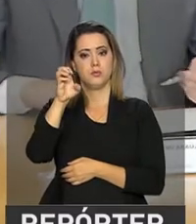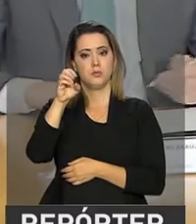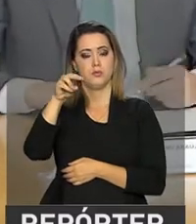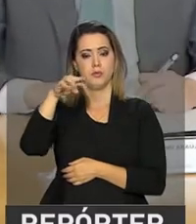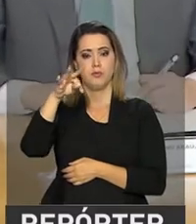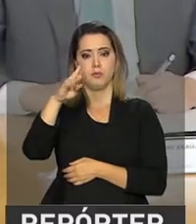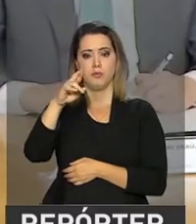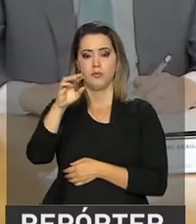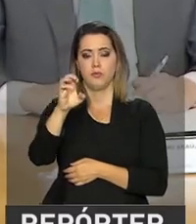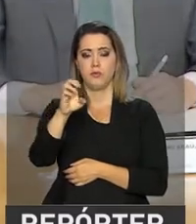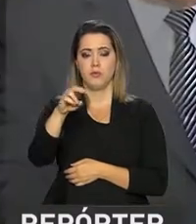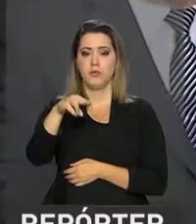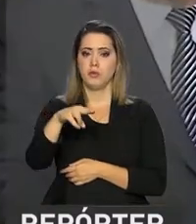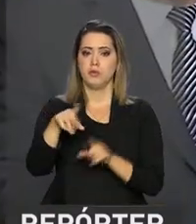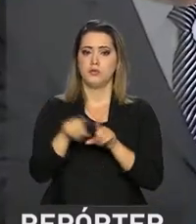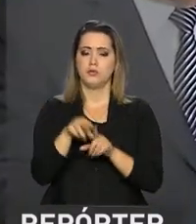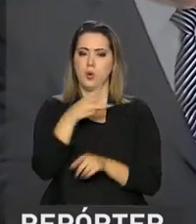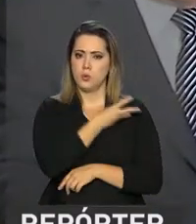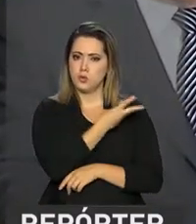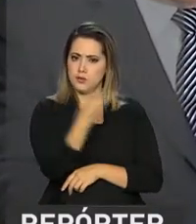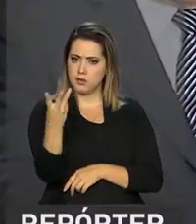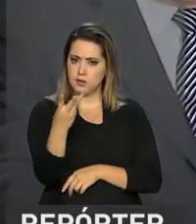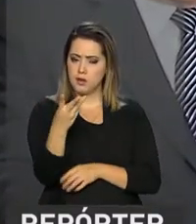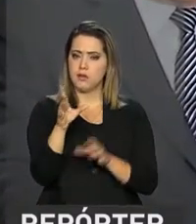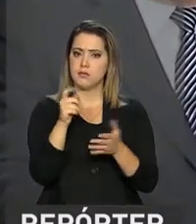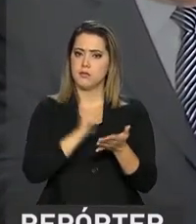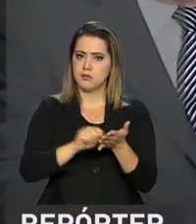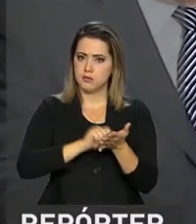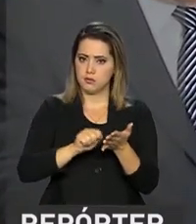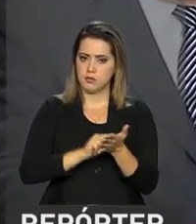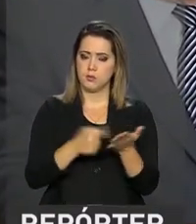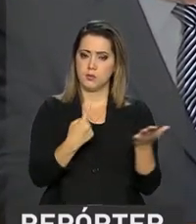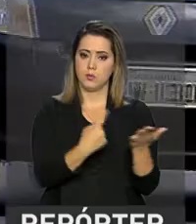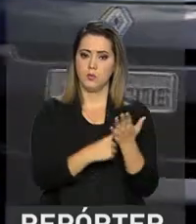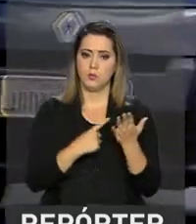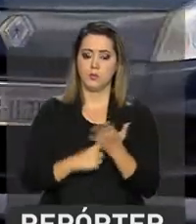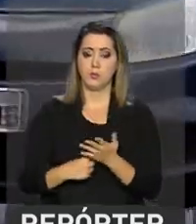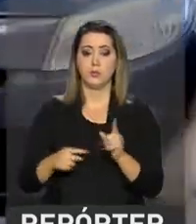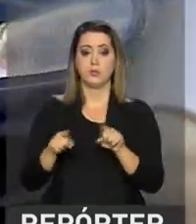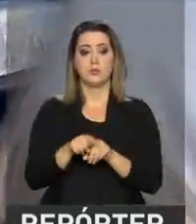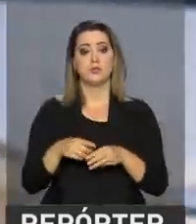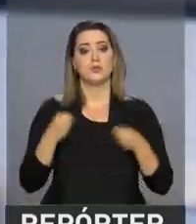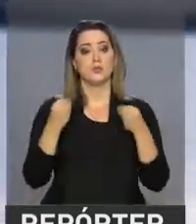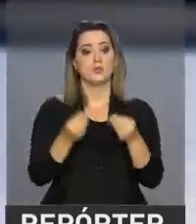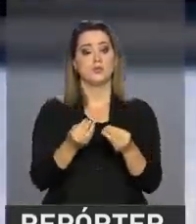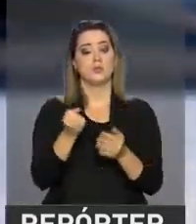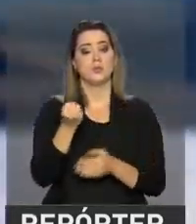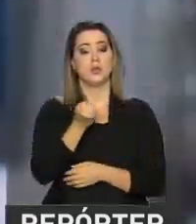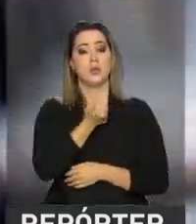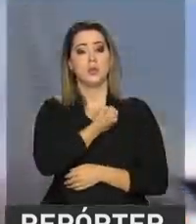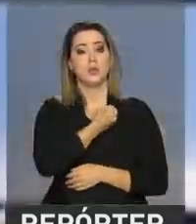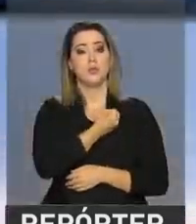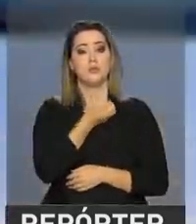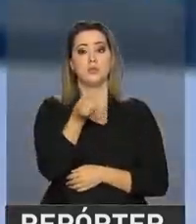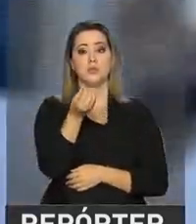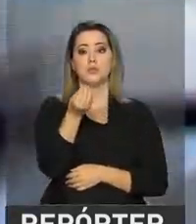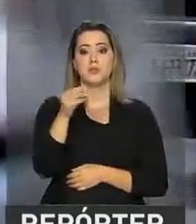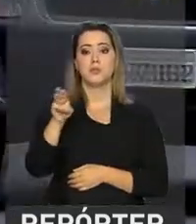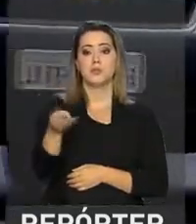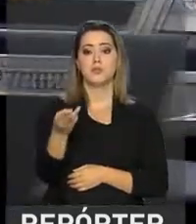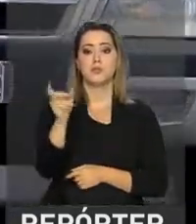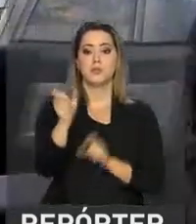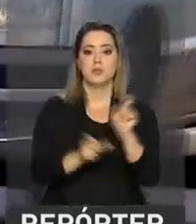trânsito é o mergulho o denatran órgão ligado ao ministério tem dados de 60 milhões de motoristas